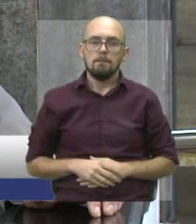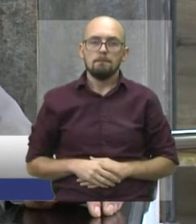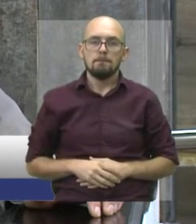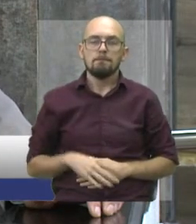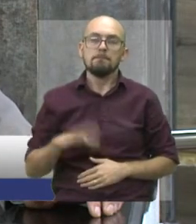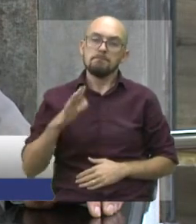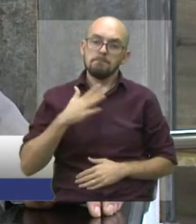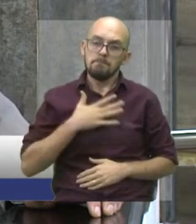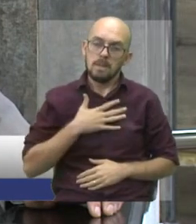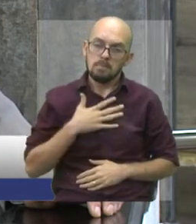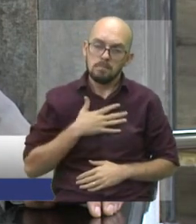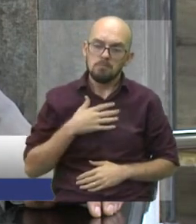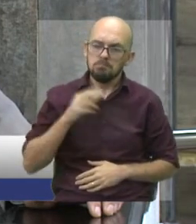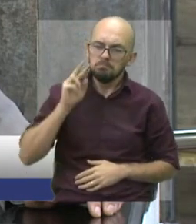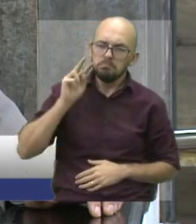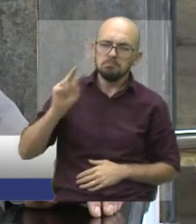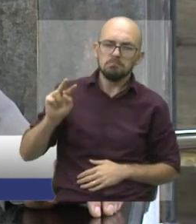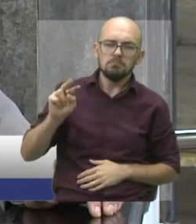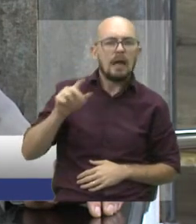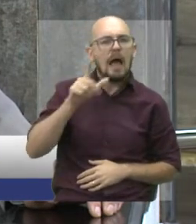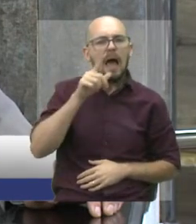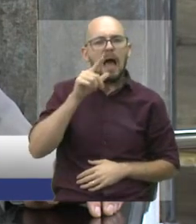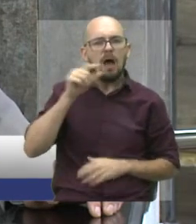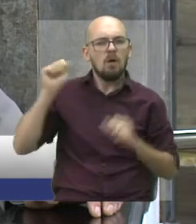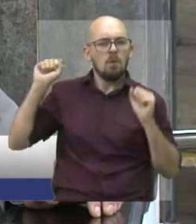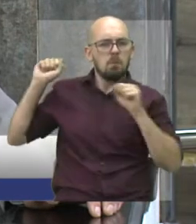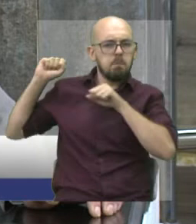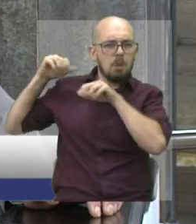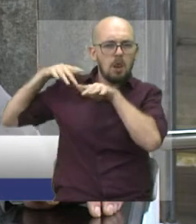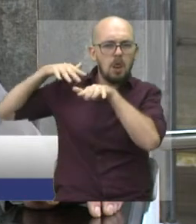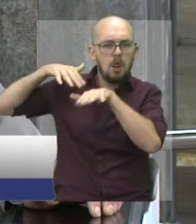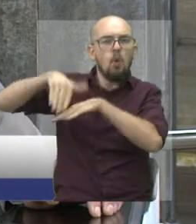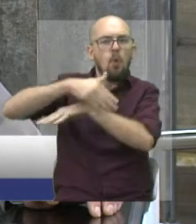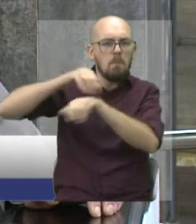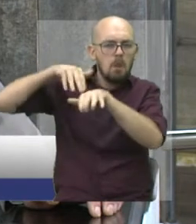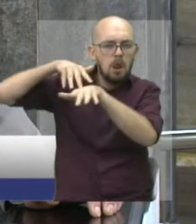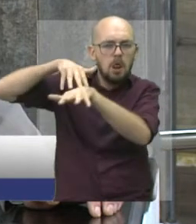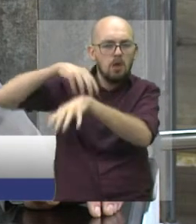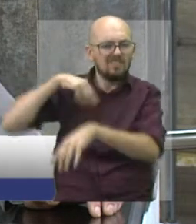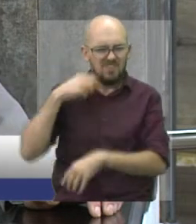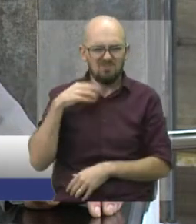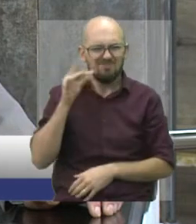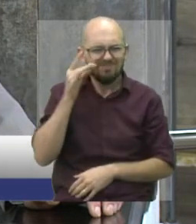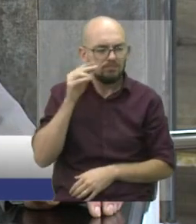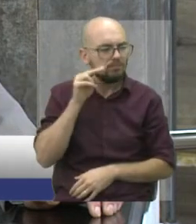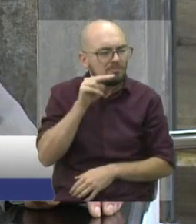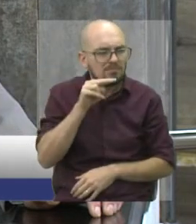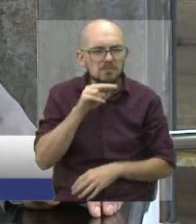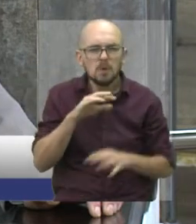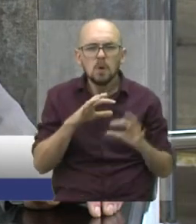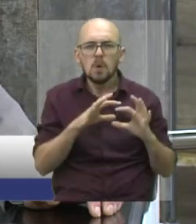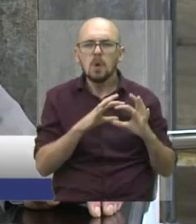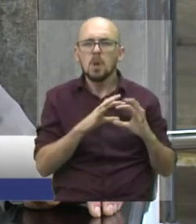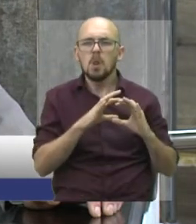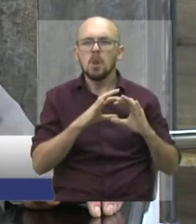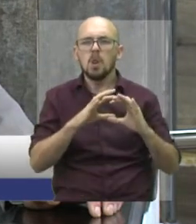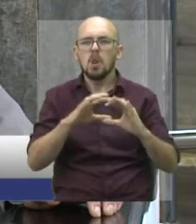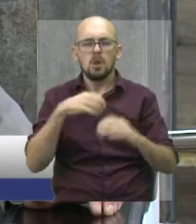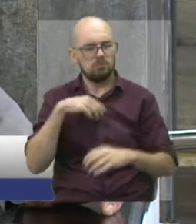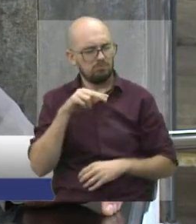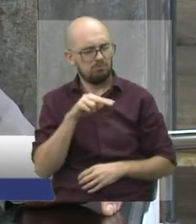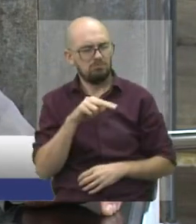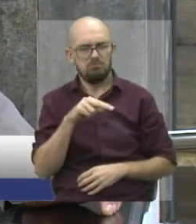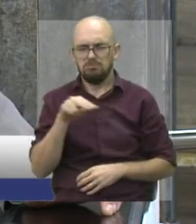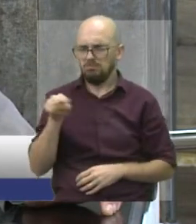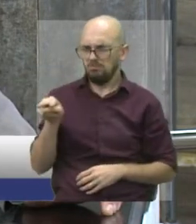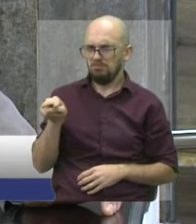Eu acho que a quantia de água que está descendo lá, com aqueles tubos que estão colocando lá, eu não sou